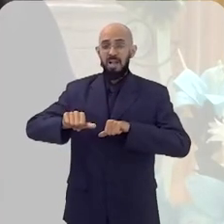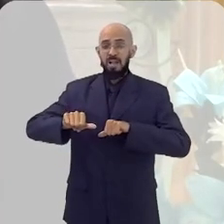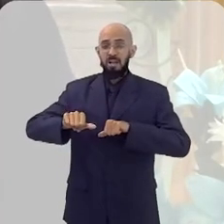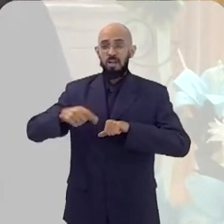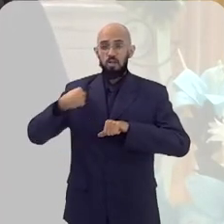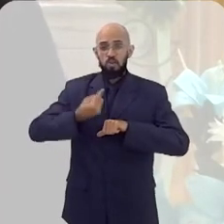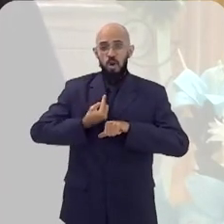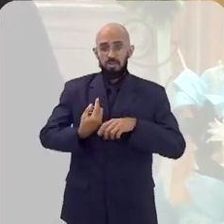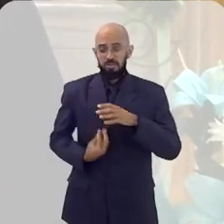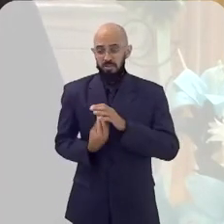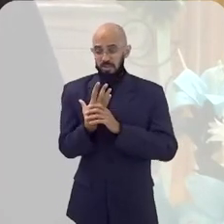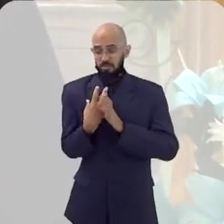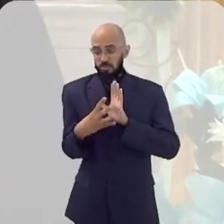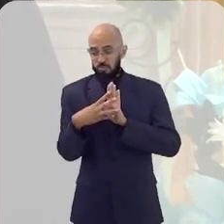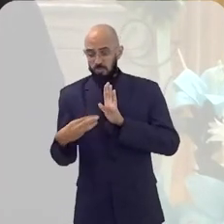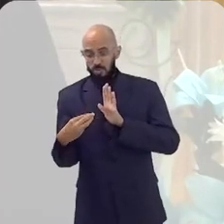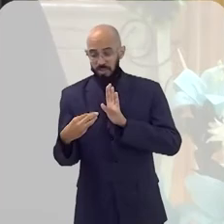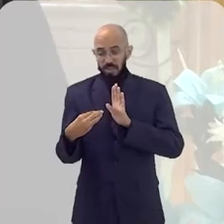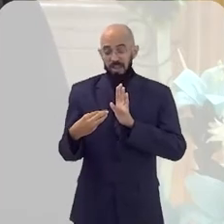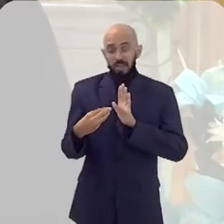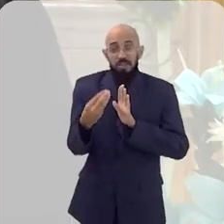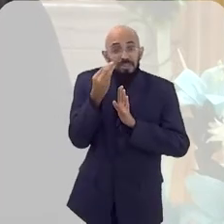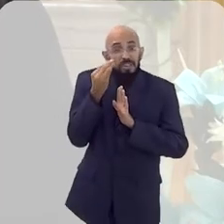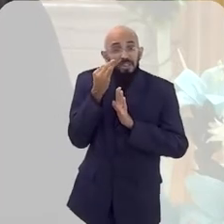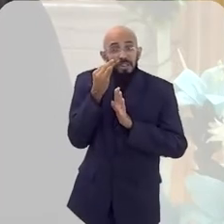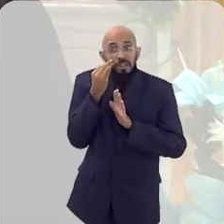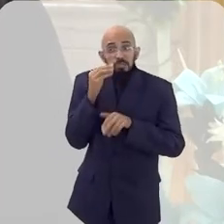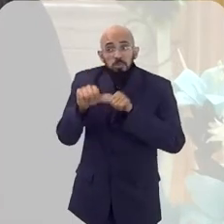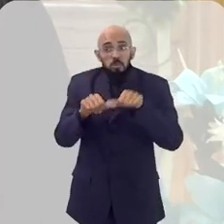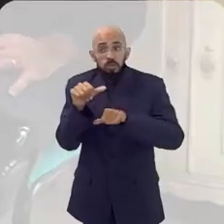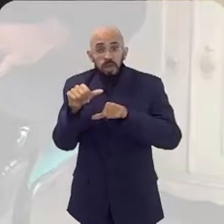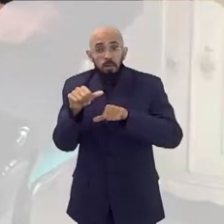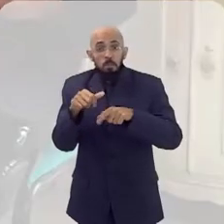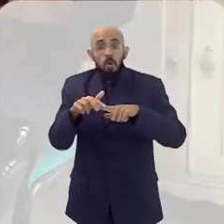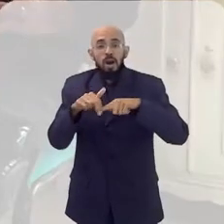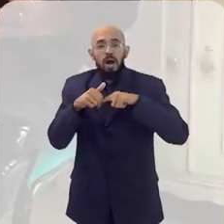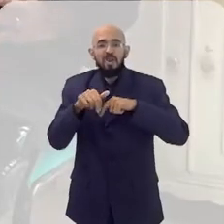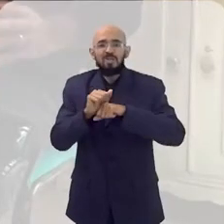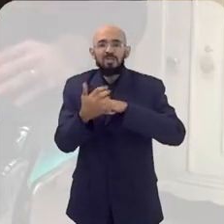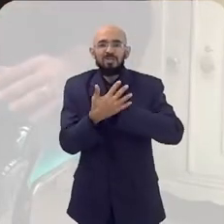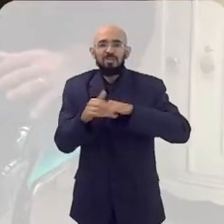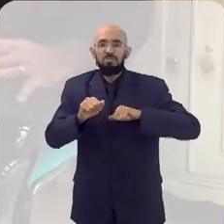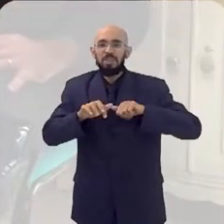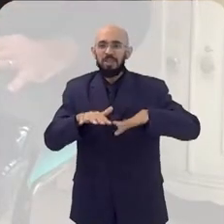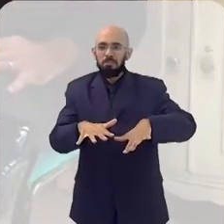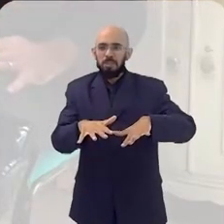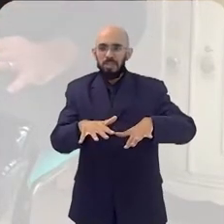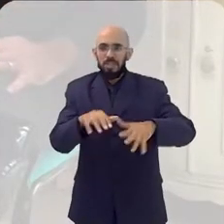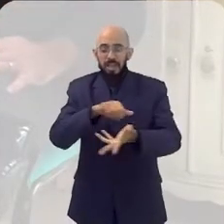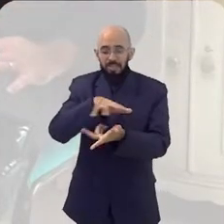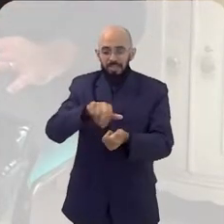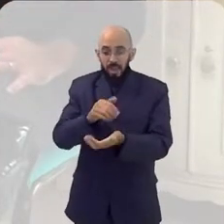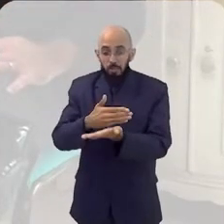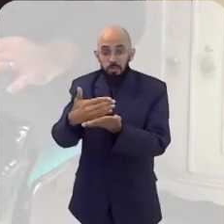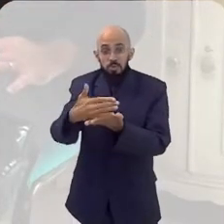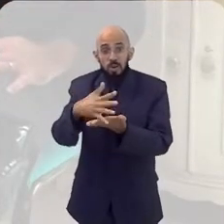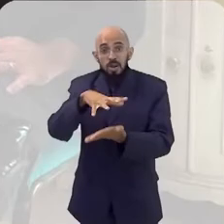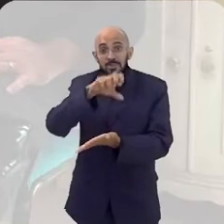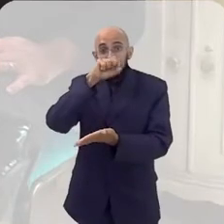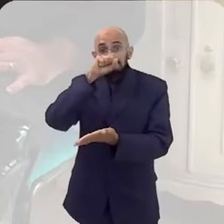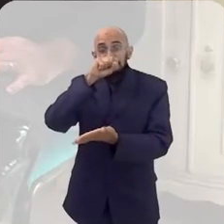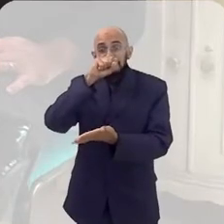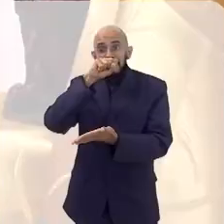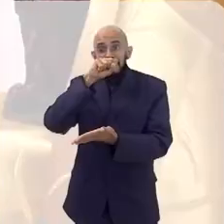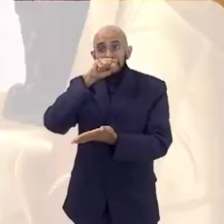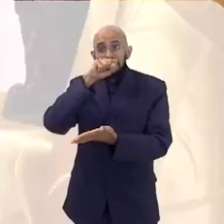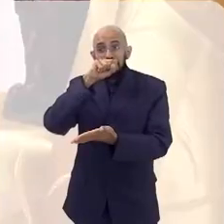gente esboçou mudar o discurso num período da pandemia, no ápice da pandemia, onde a Terra começou a respirar. Eu ia falar sobre